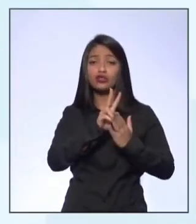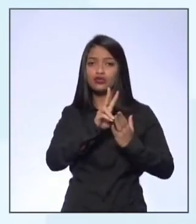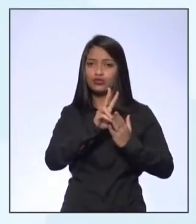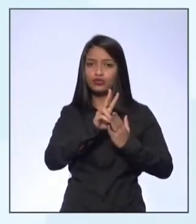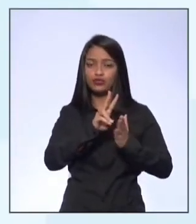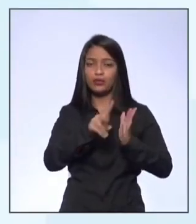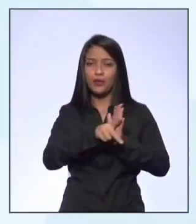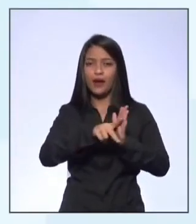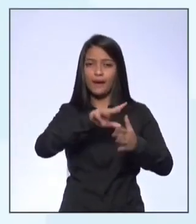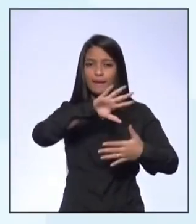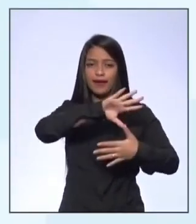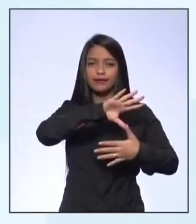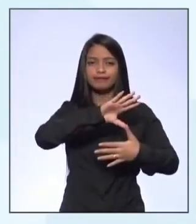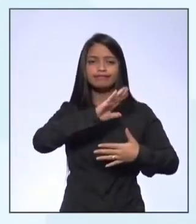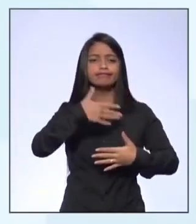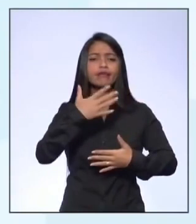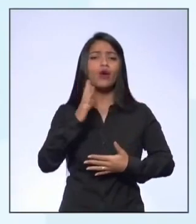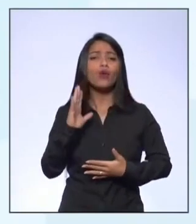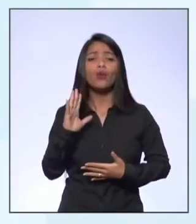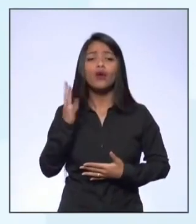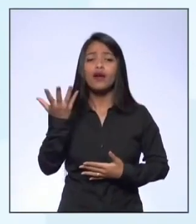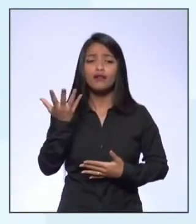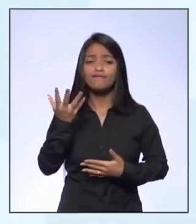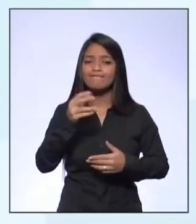América foram transformadas.